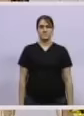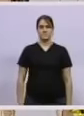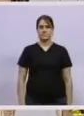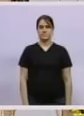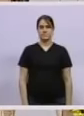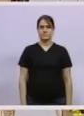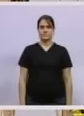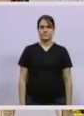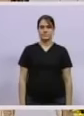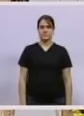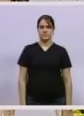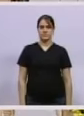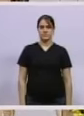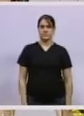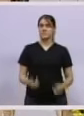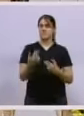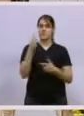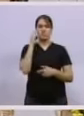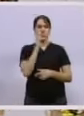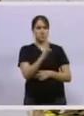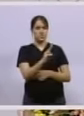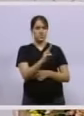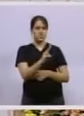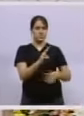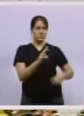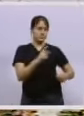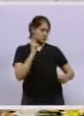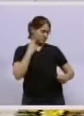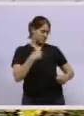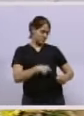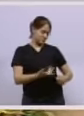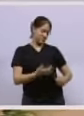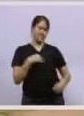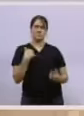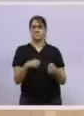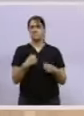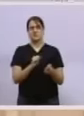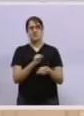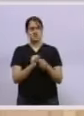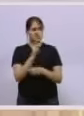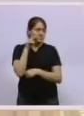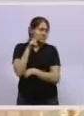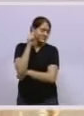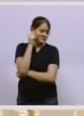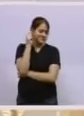É igual ficar olhando a mala de roupa que tem que lavar. Toda hora para. Nossa, a gente tem que lavar essa mala de roupa.